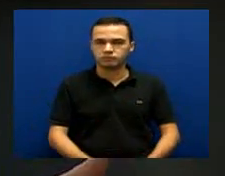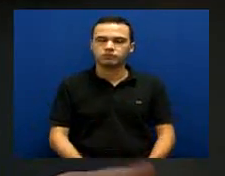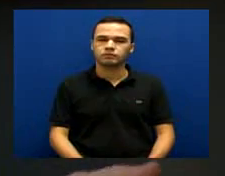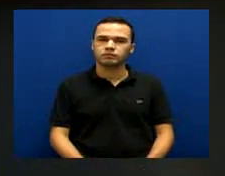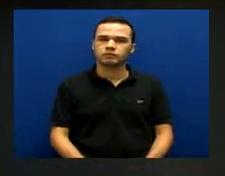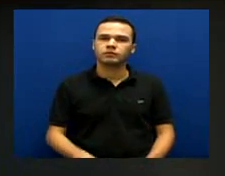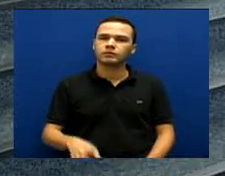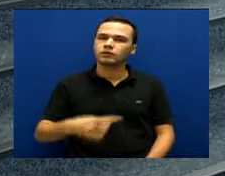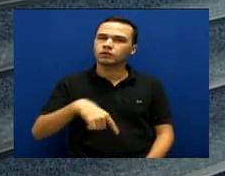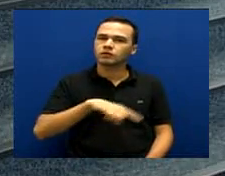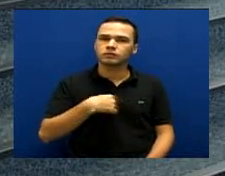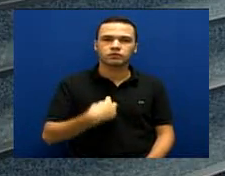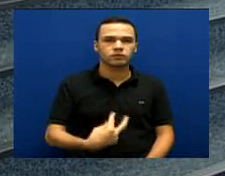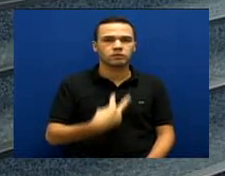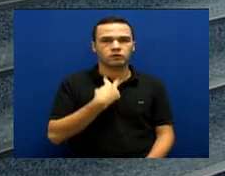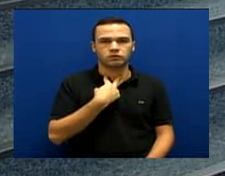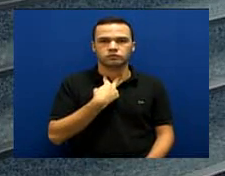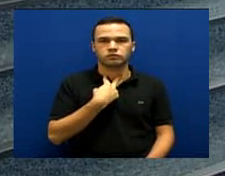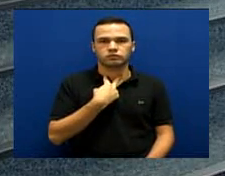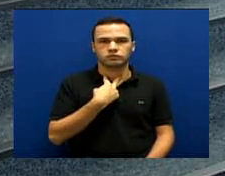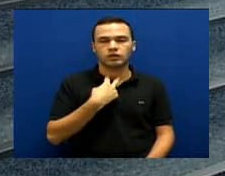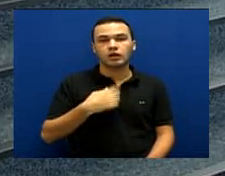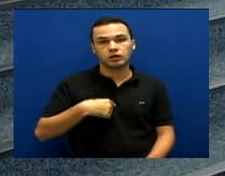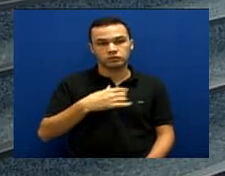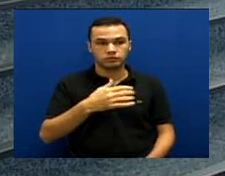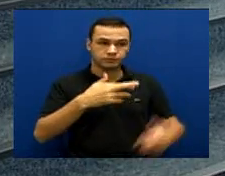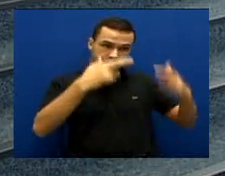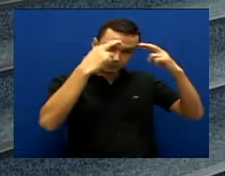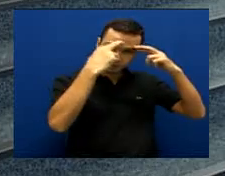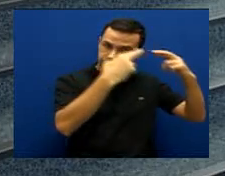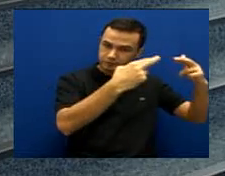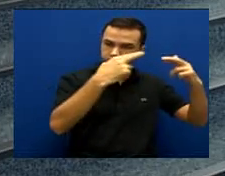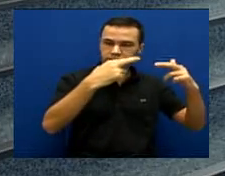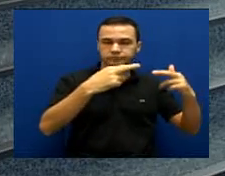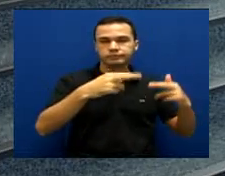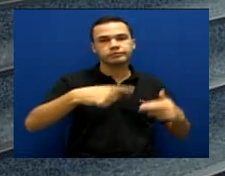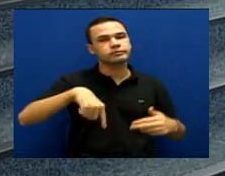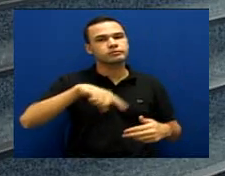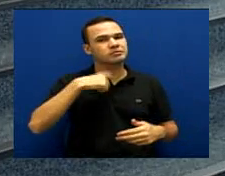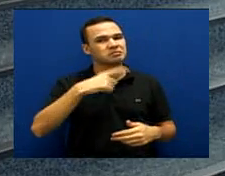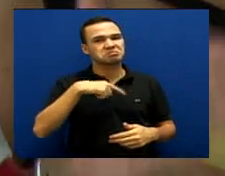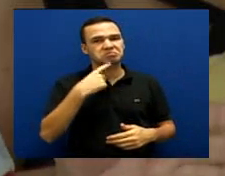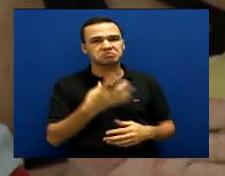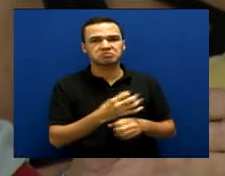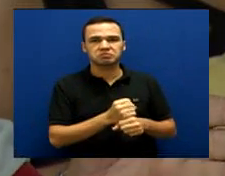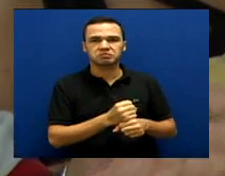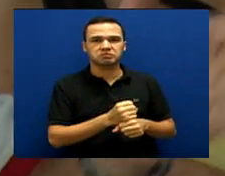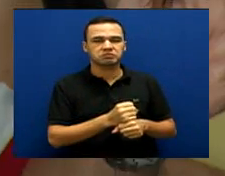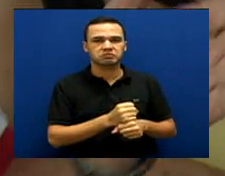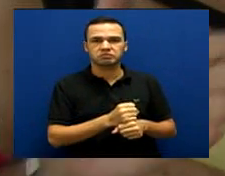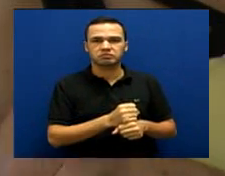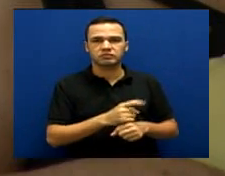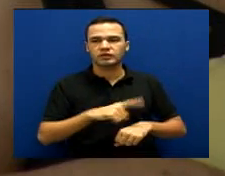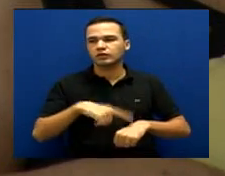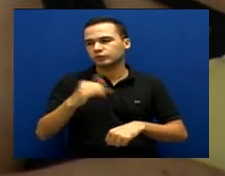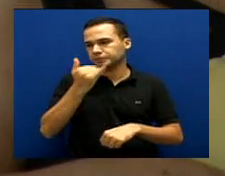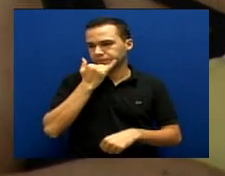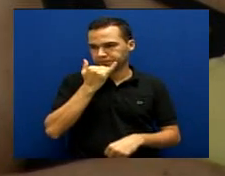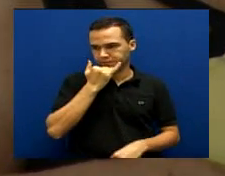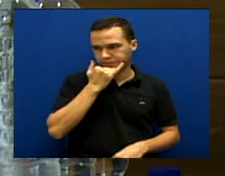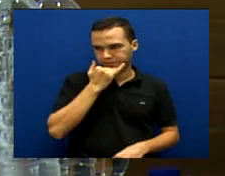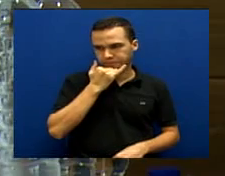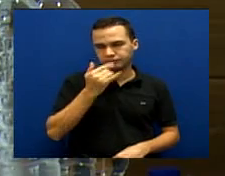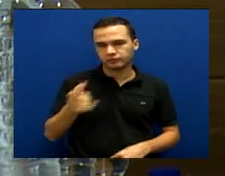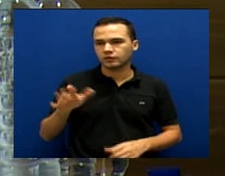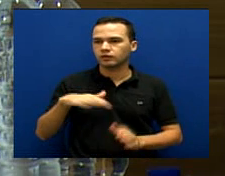nós não conseguíamos ciência eu respeito o que a gente não consegue fechar os dados há tempos e pode não querer interromper o